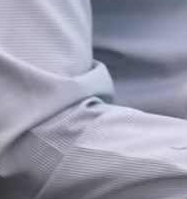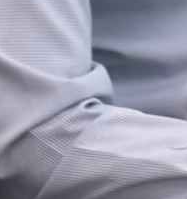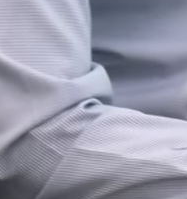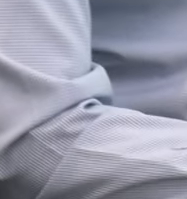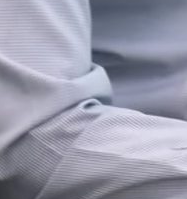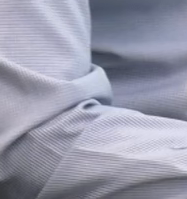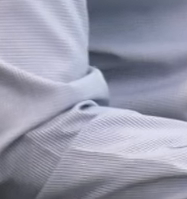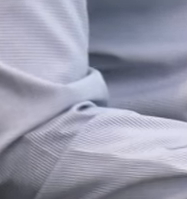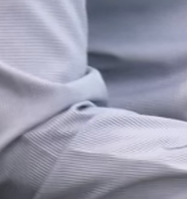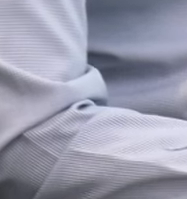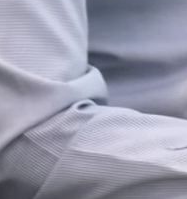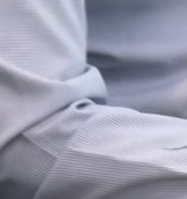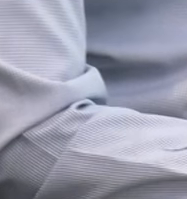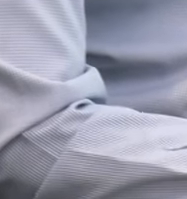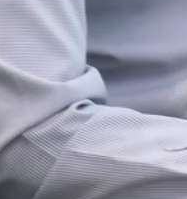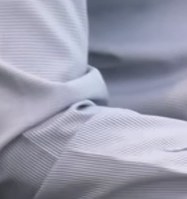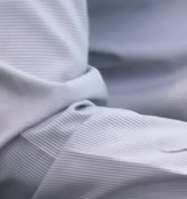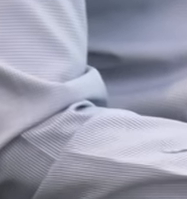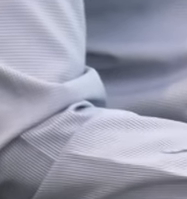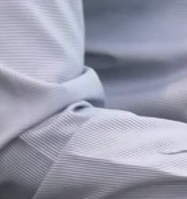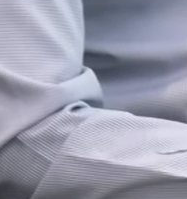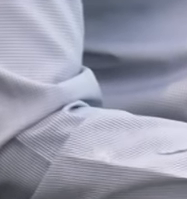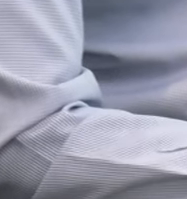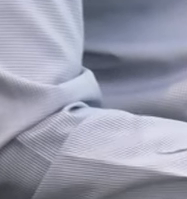específico da comunidade da Rocinha,